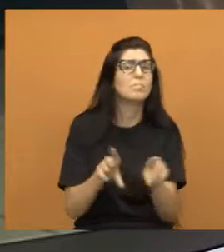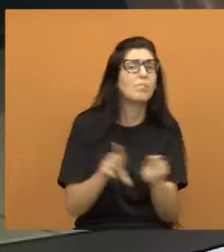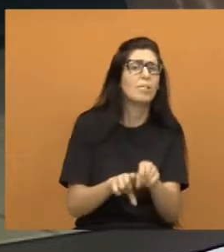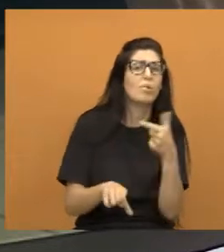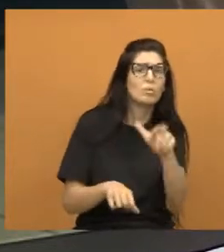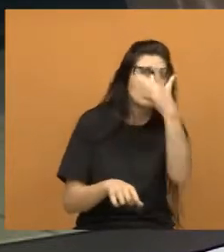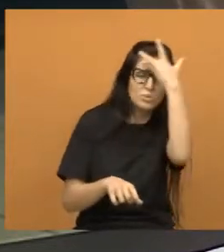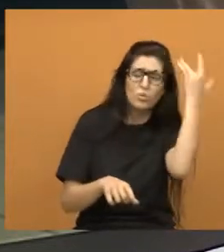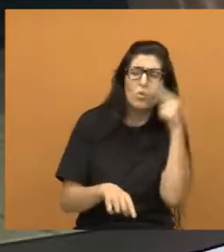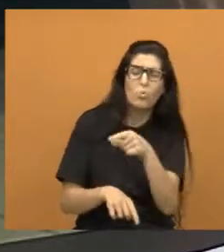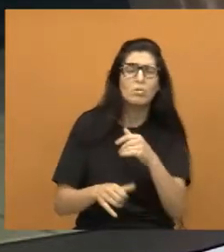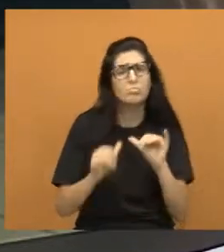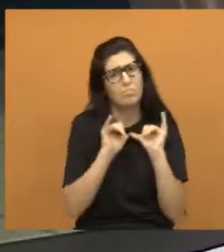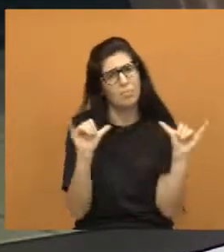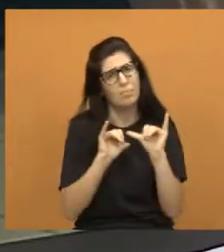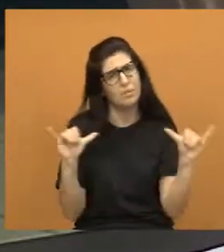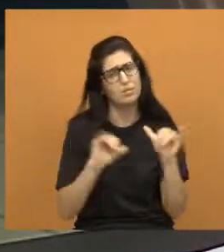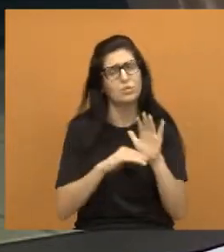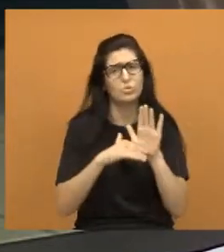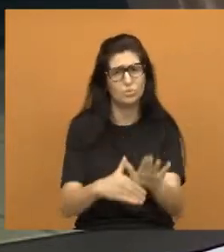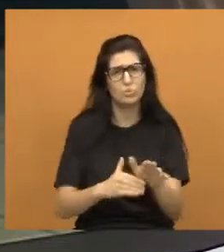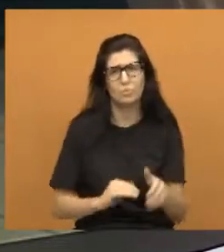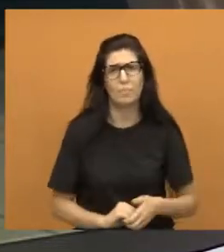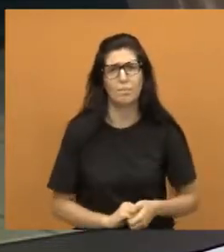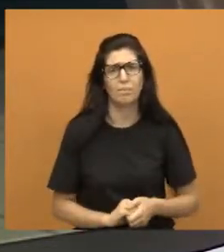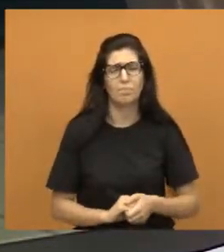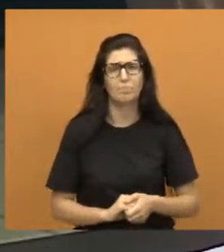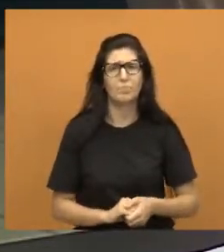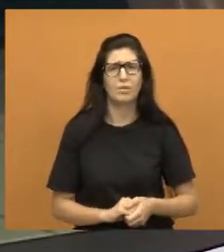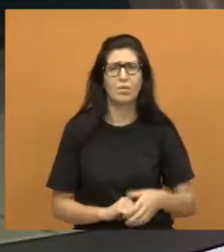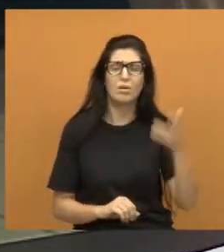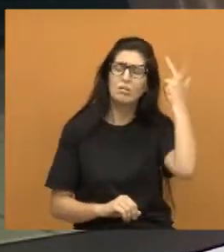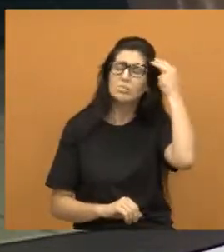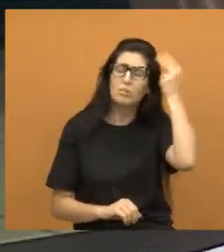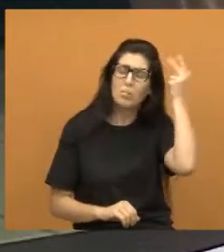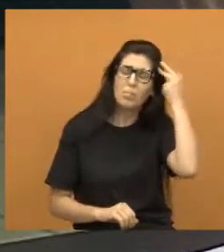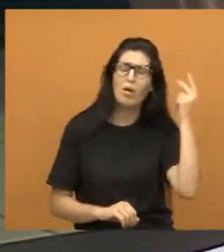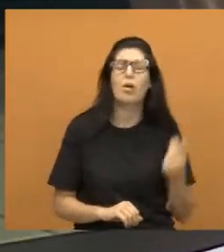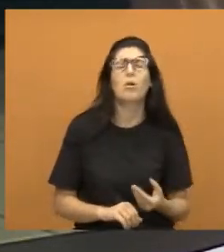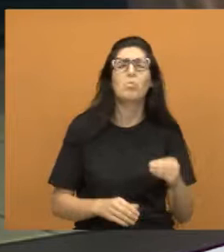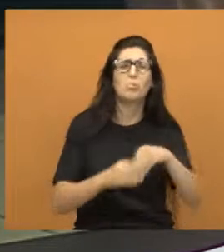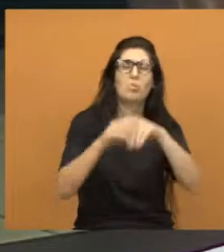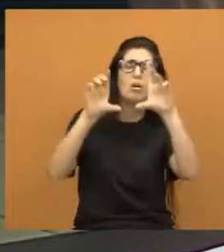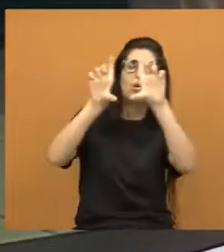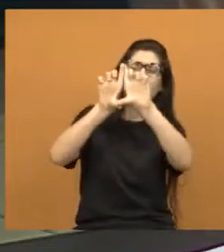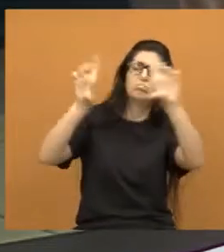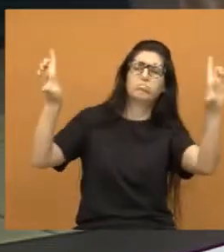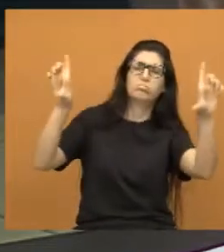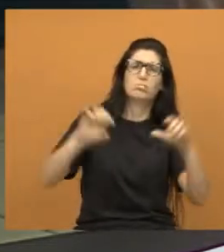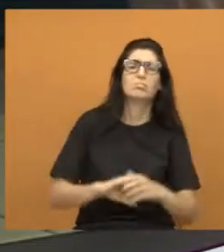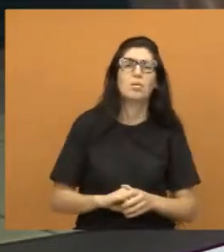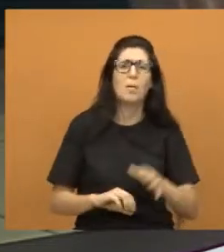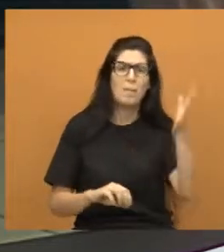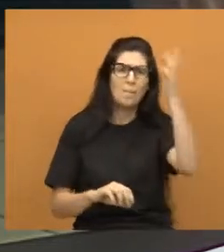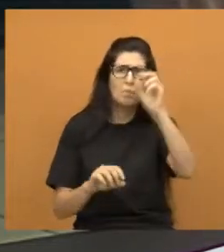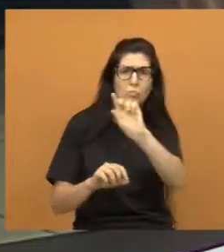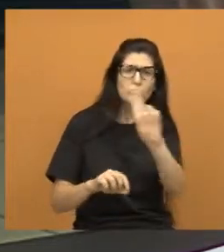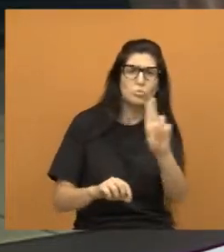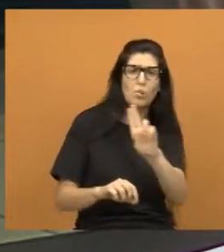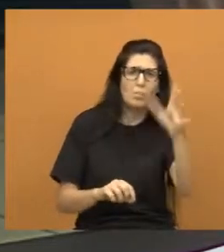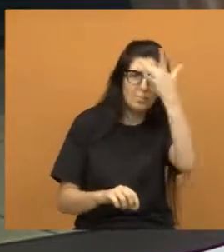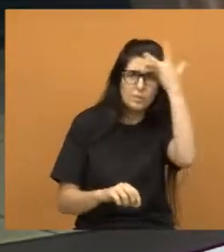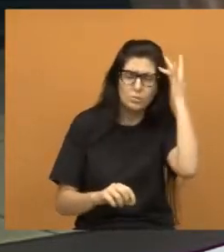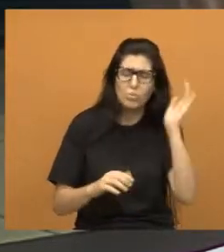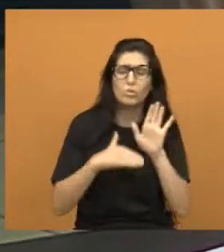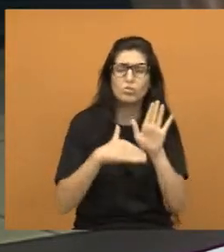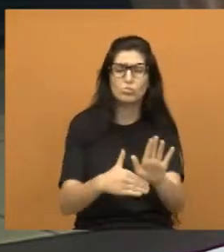Então, era muito comum a gente querer colocar uma faixa, Derbal, uma placa da pessoa que ajudava no evento. Estou dando